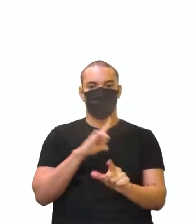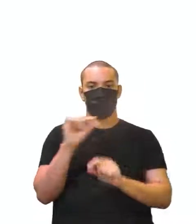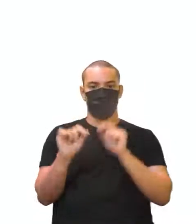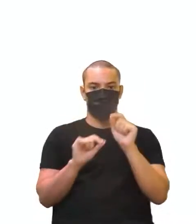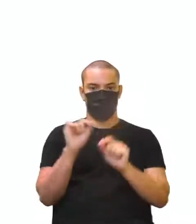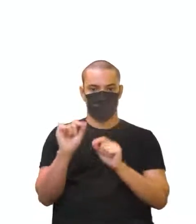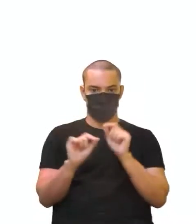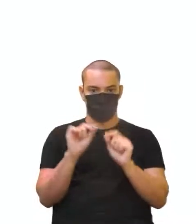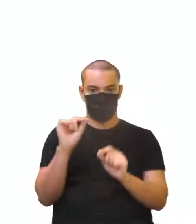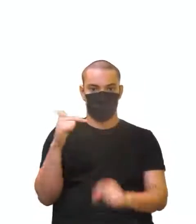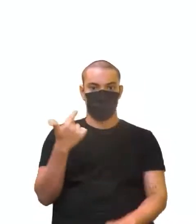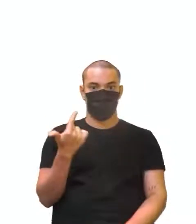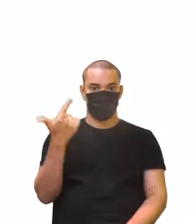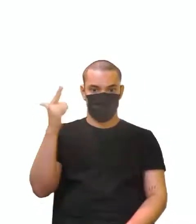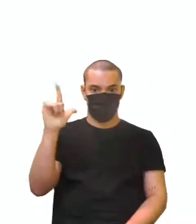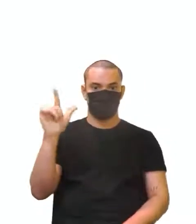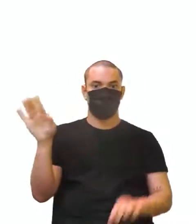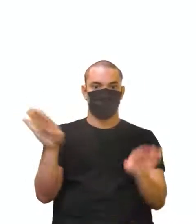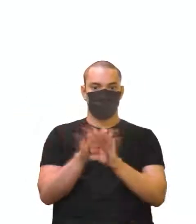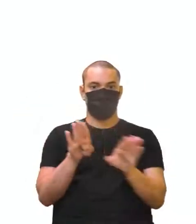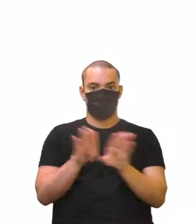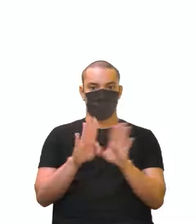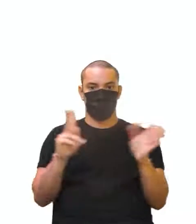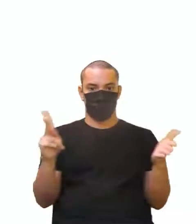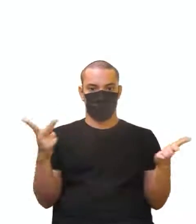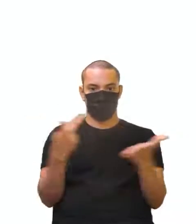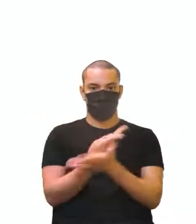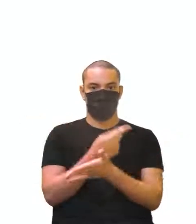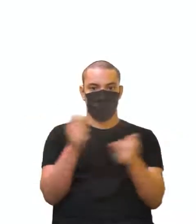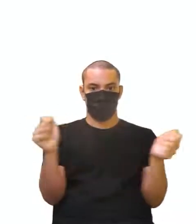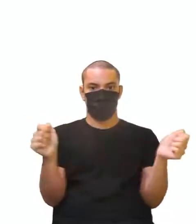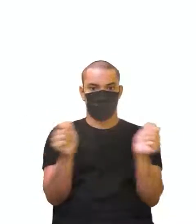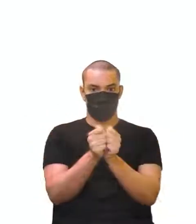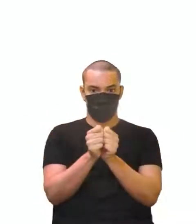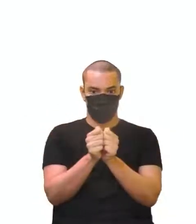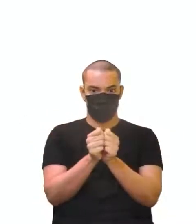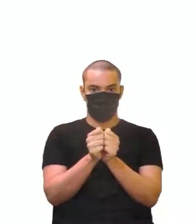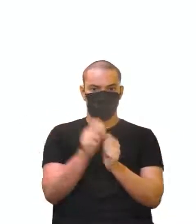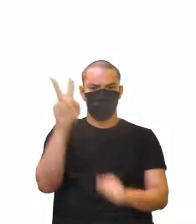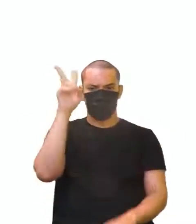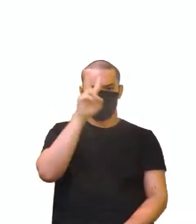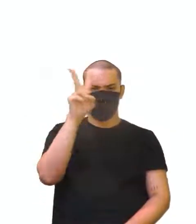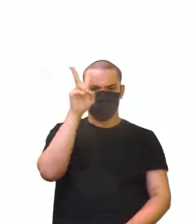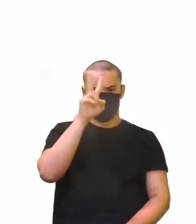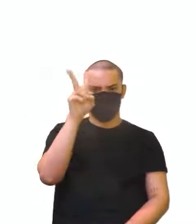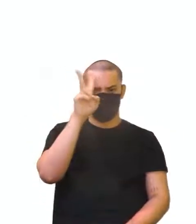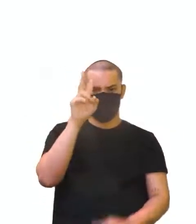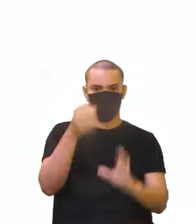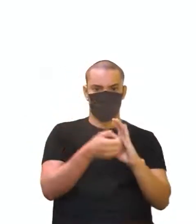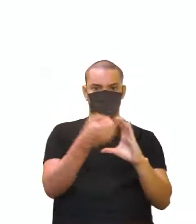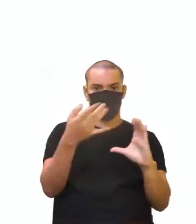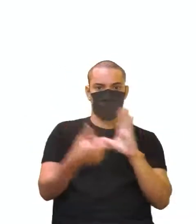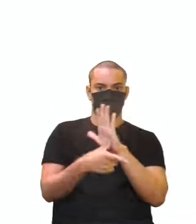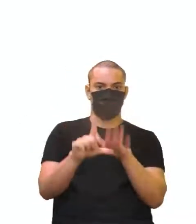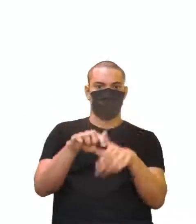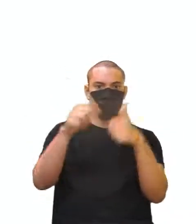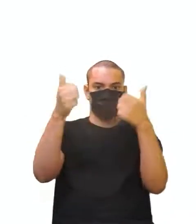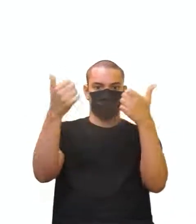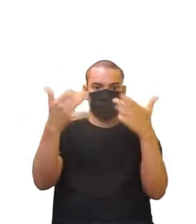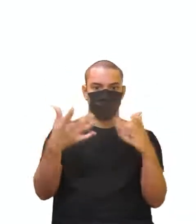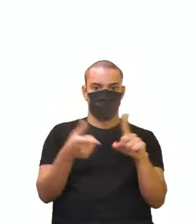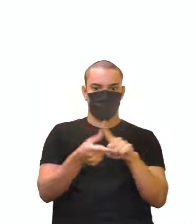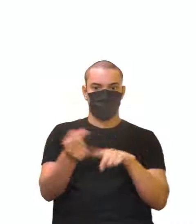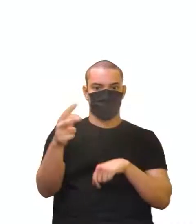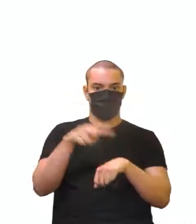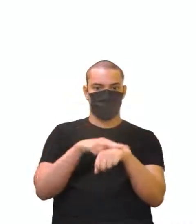um evento e outro evento também acontecer ao mesmo tempo, lembram lá daquela característica que nós estávamos utilizando das